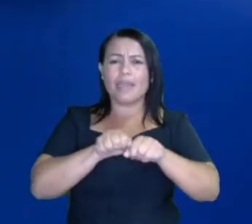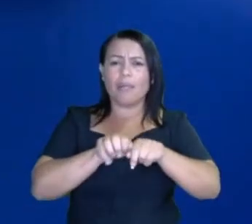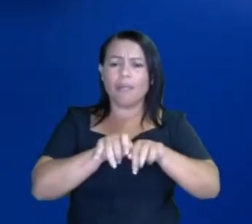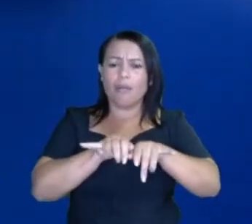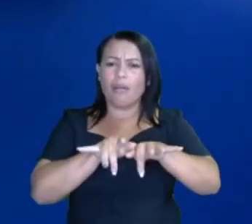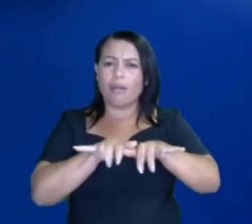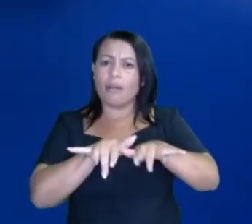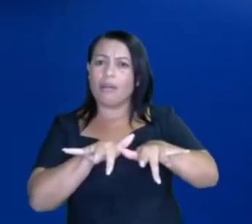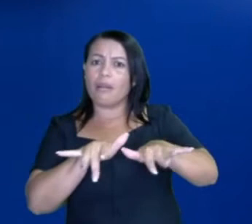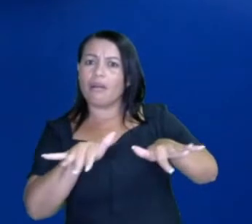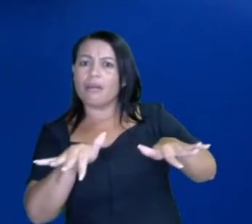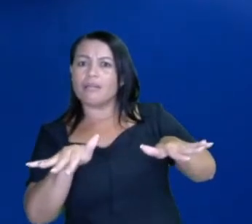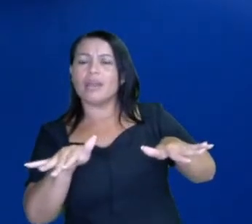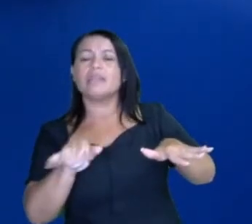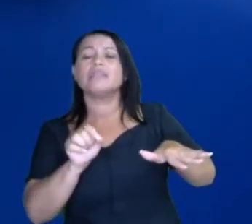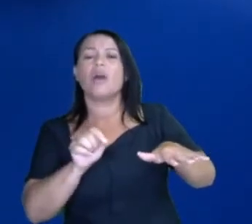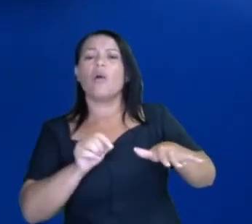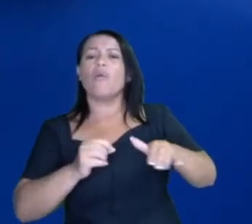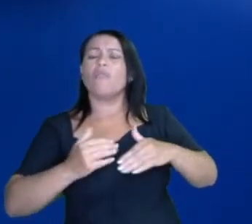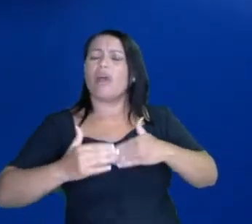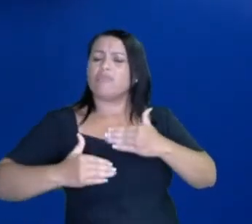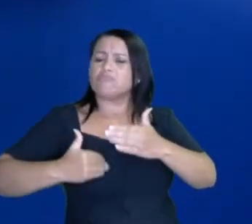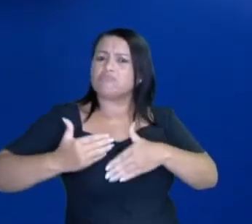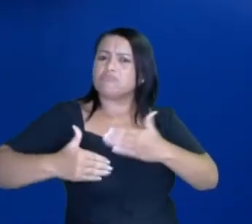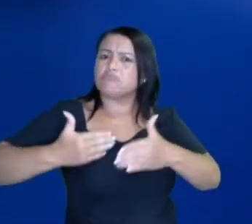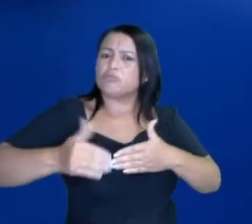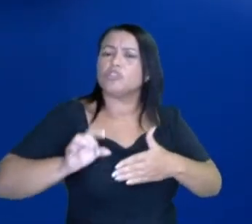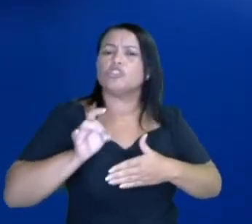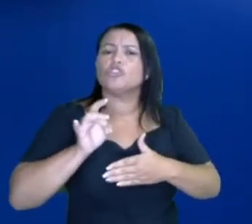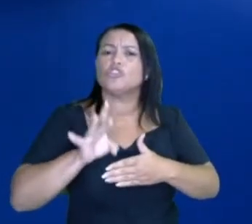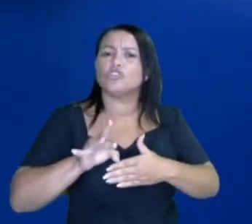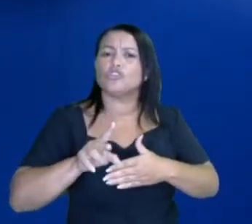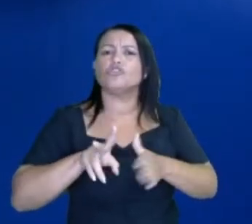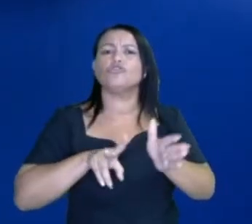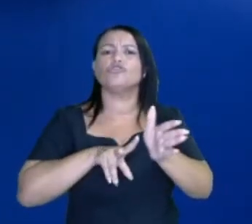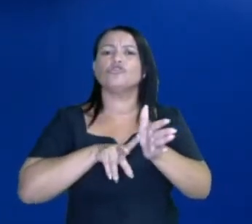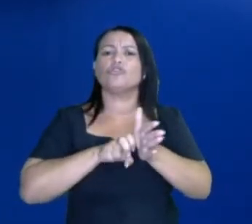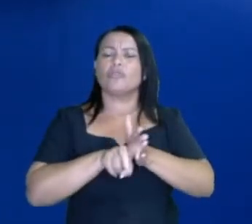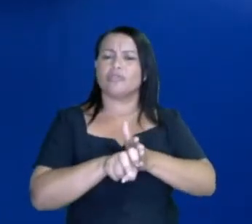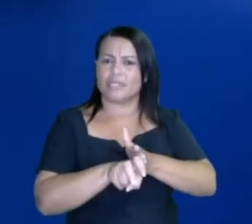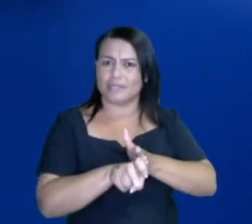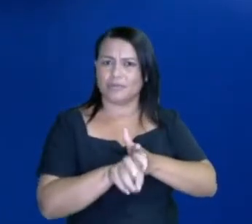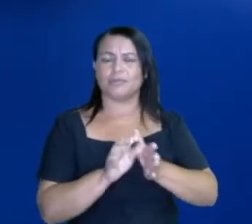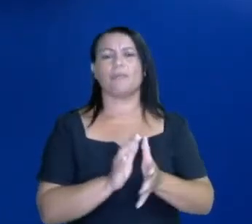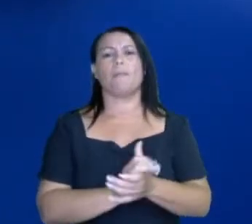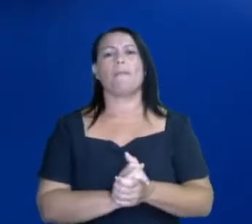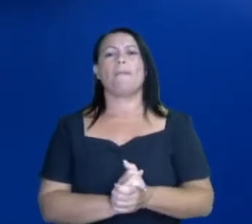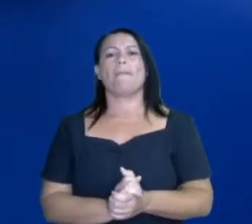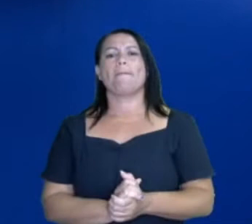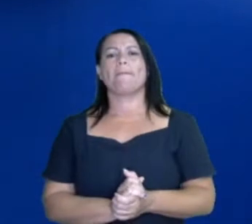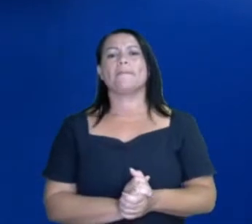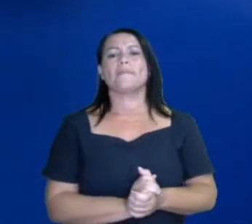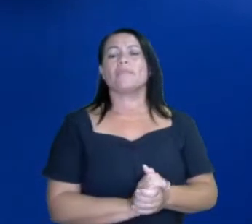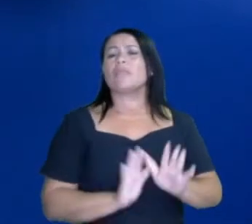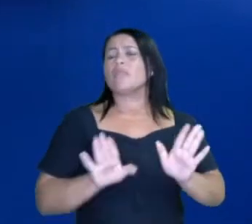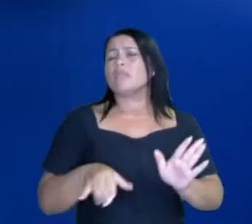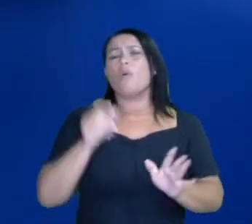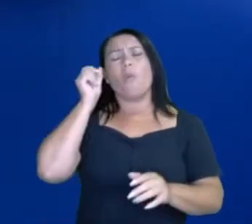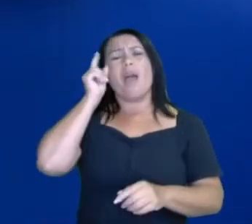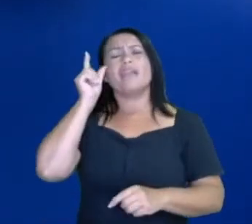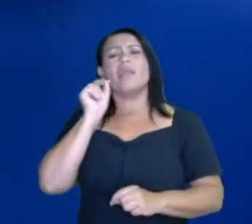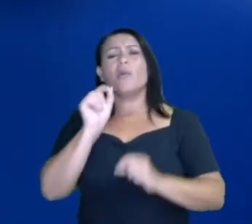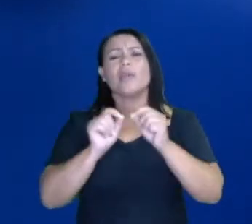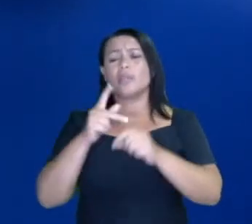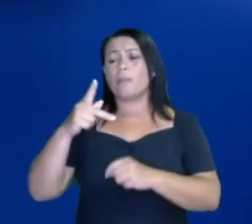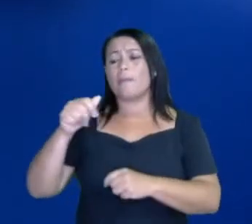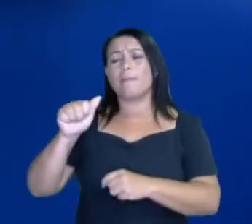e aí a partir de então essa célula vai produzir somente vírus, não faz a função que realizava antes. A ideia de um parasita